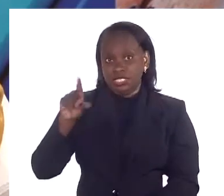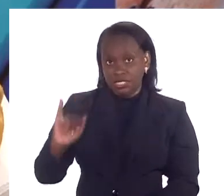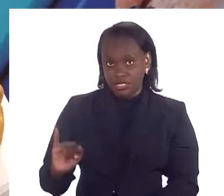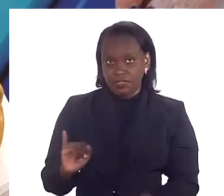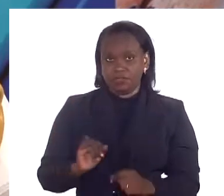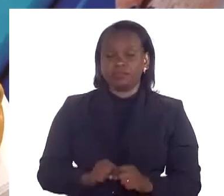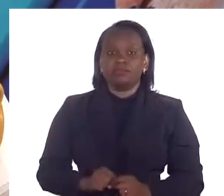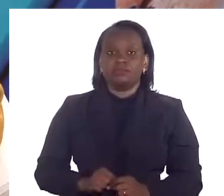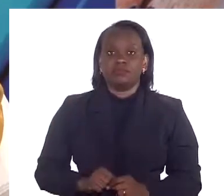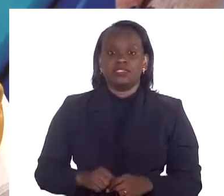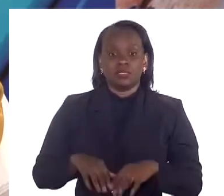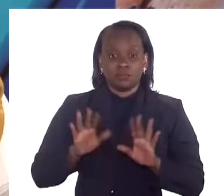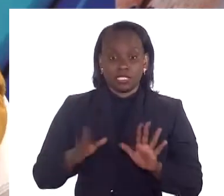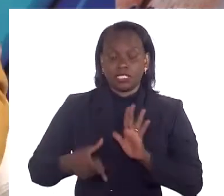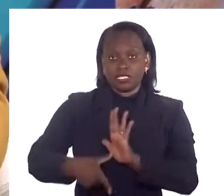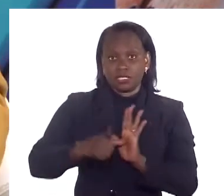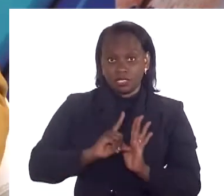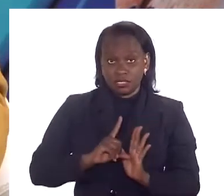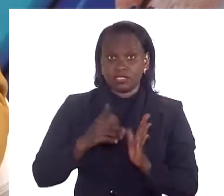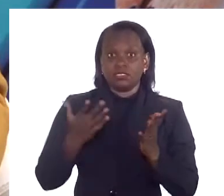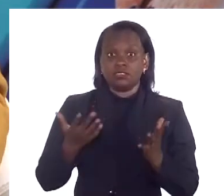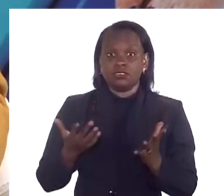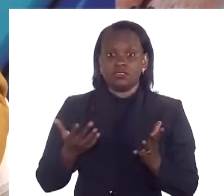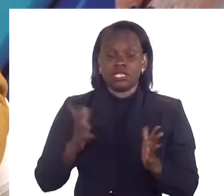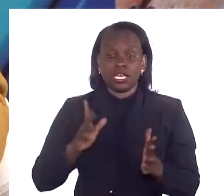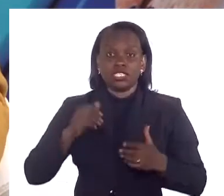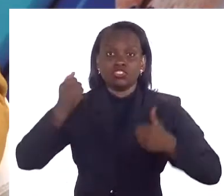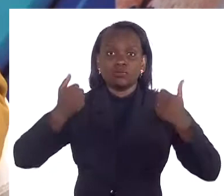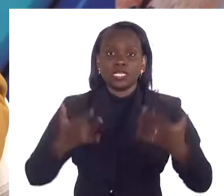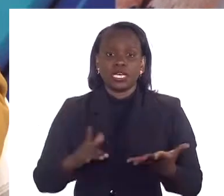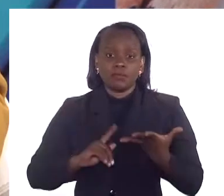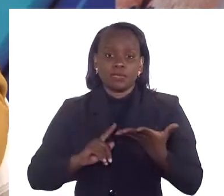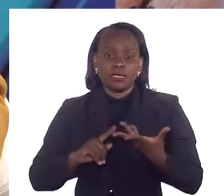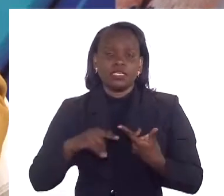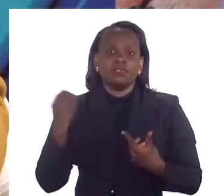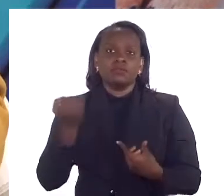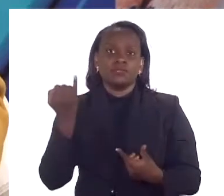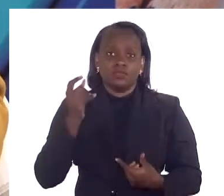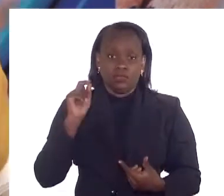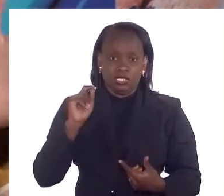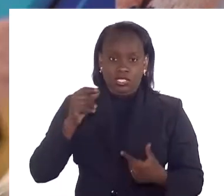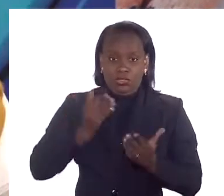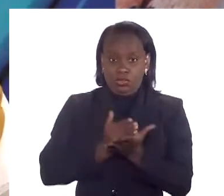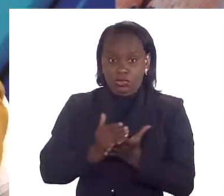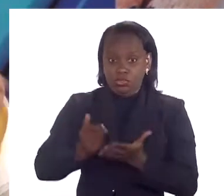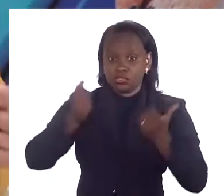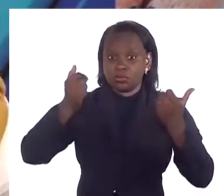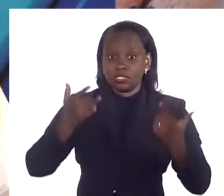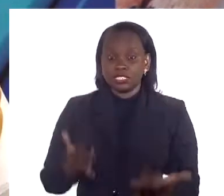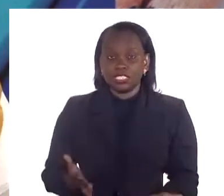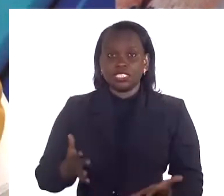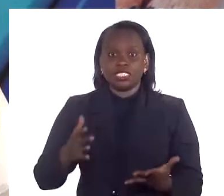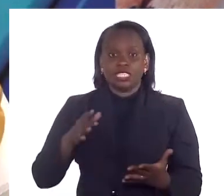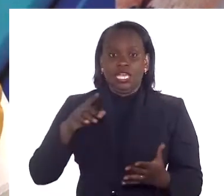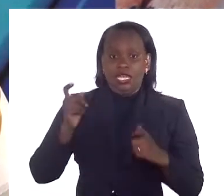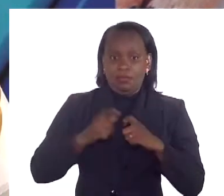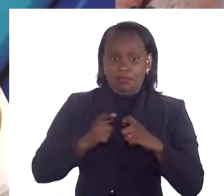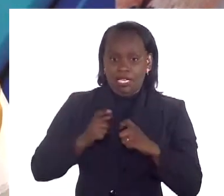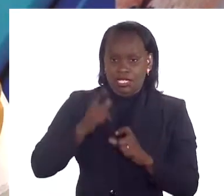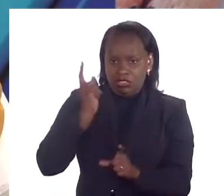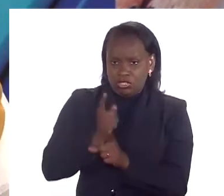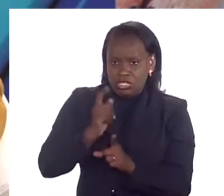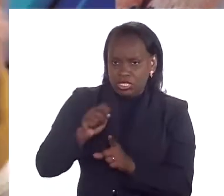com deficiência intelectual. Mas antes disso, eu queria pontuar uma coisa que é super importante, porque a gente começou falando, o diagnóstico não